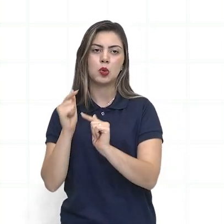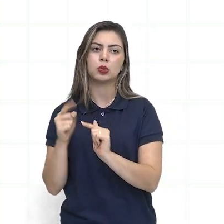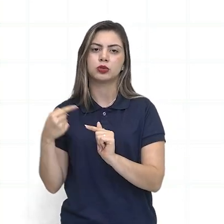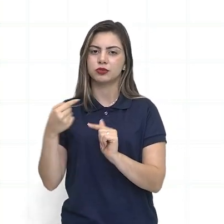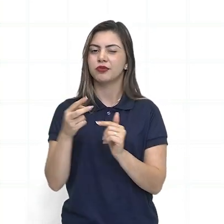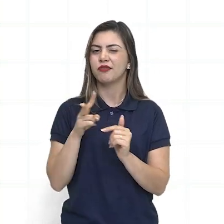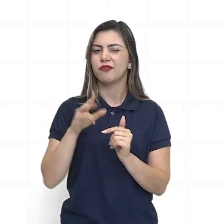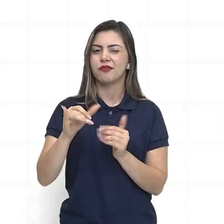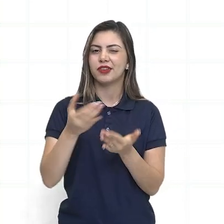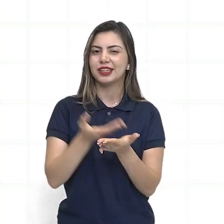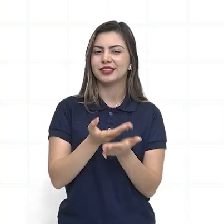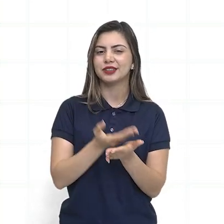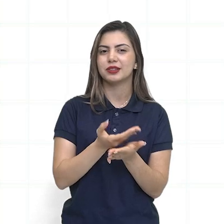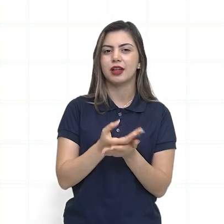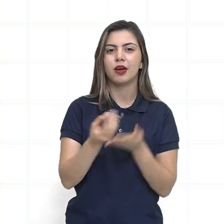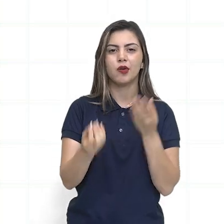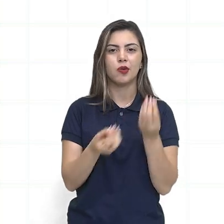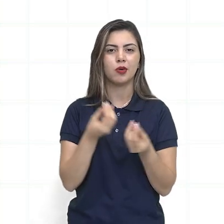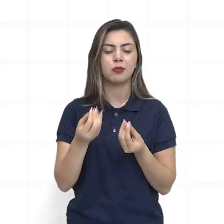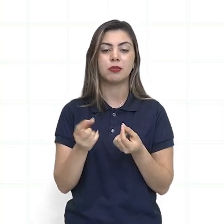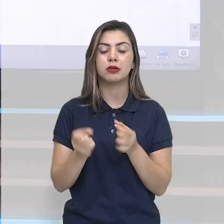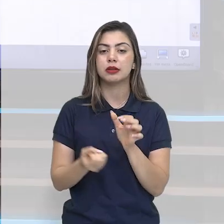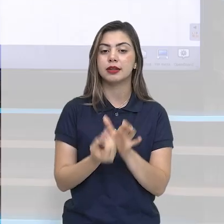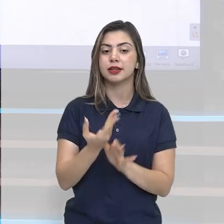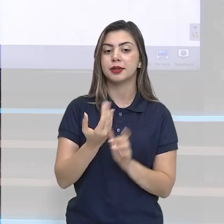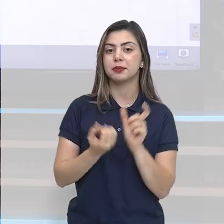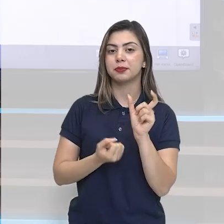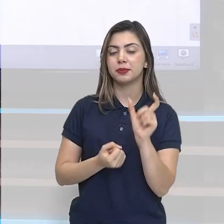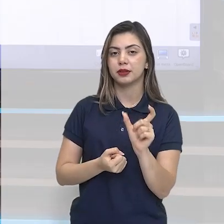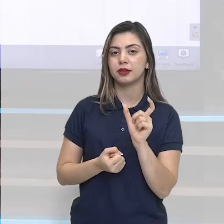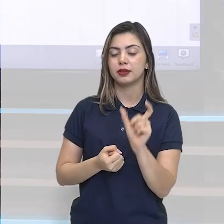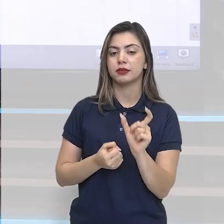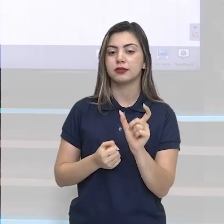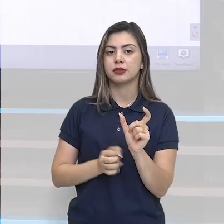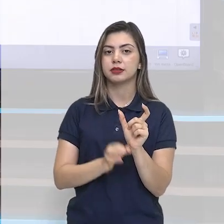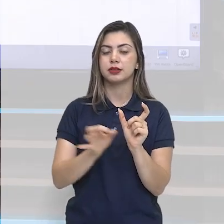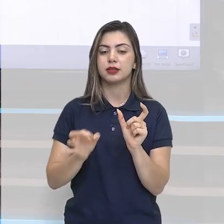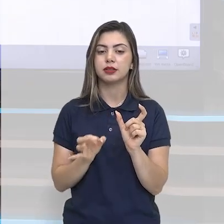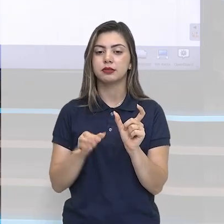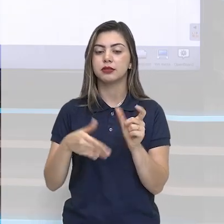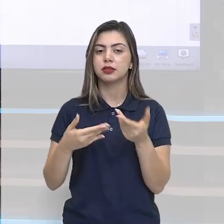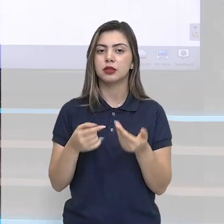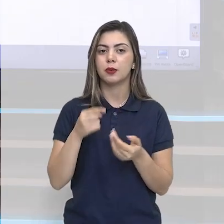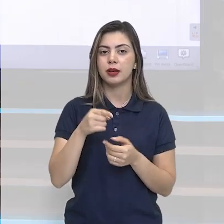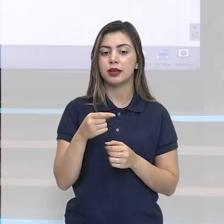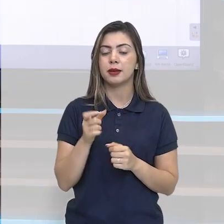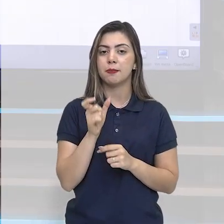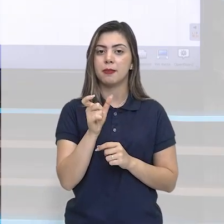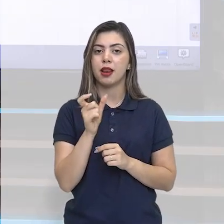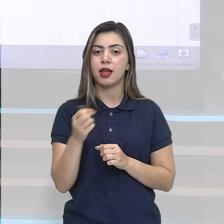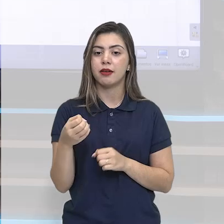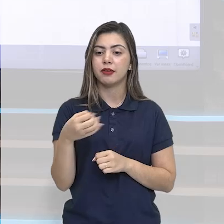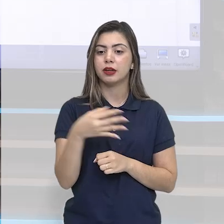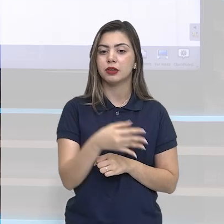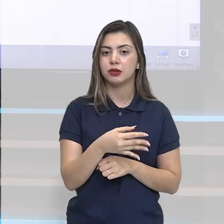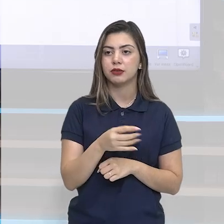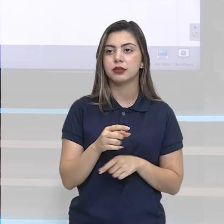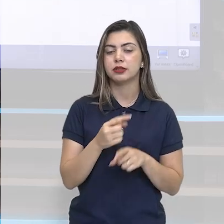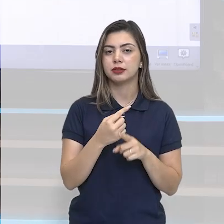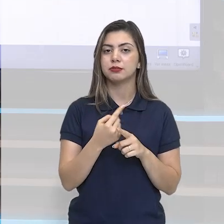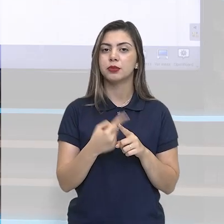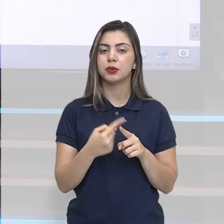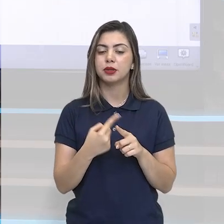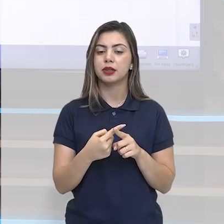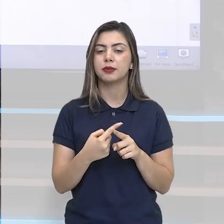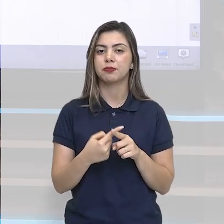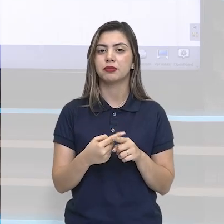vamos trabalhar, eles formam palavras. E estas novas palavras, a partir de uma